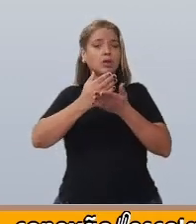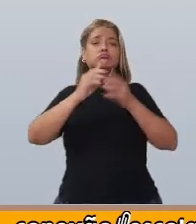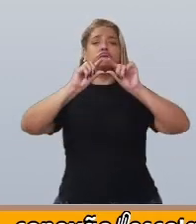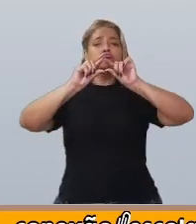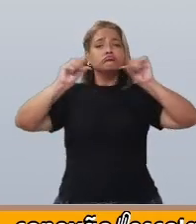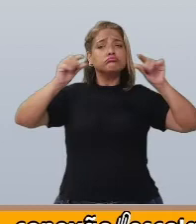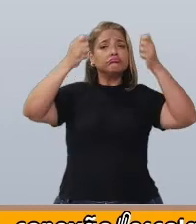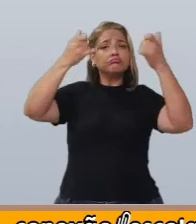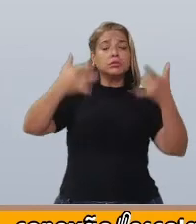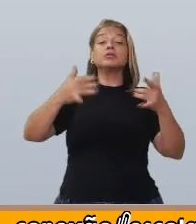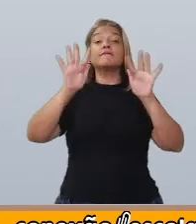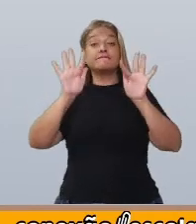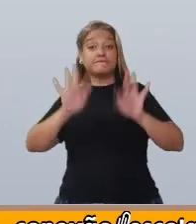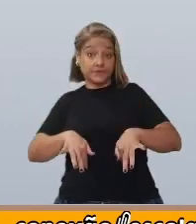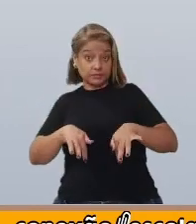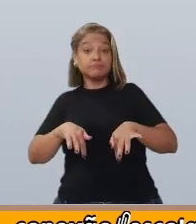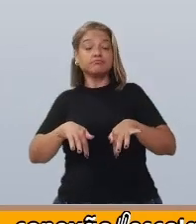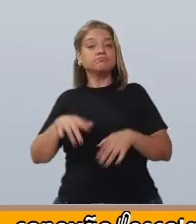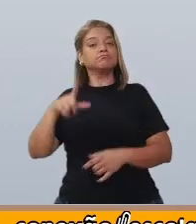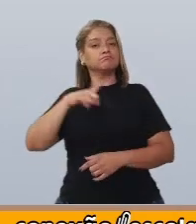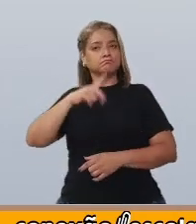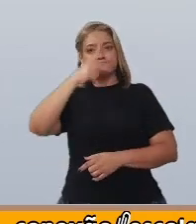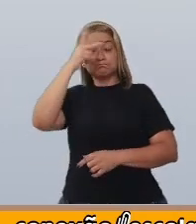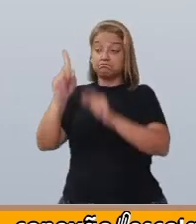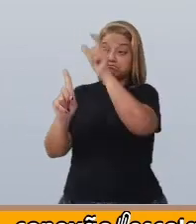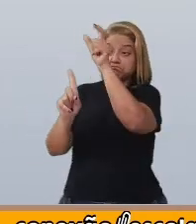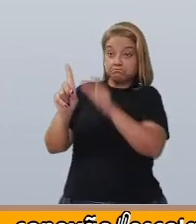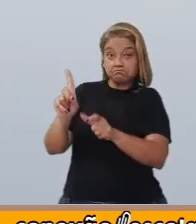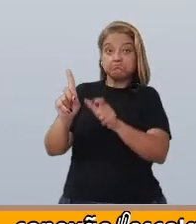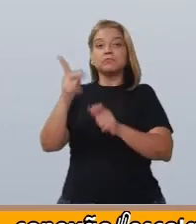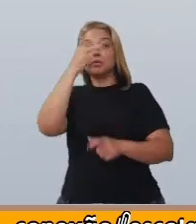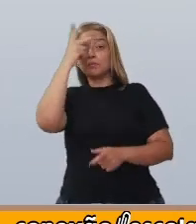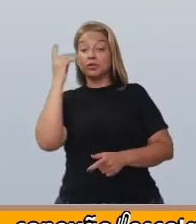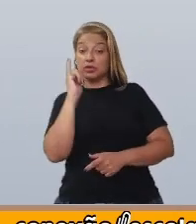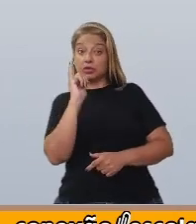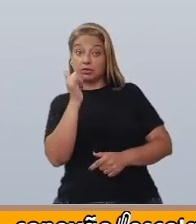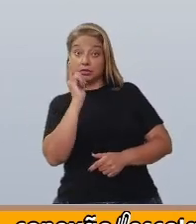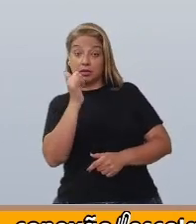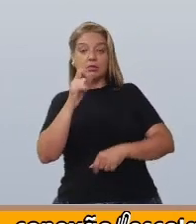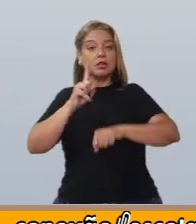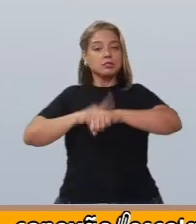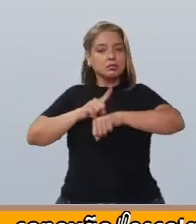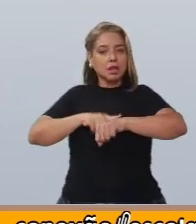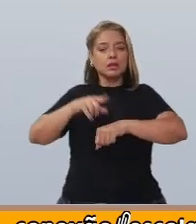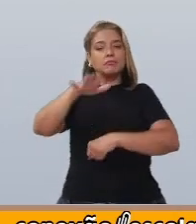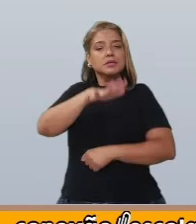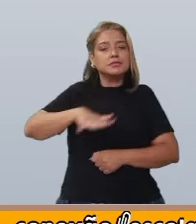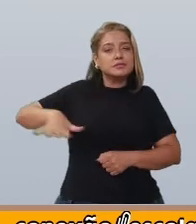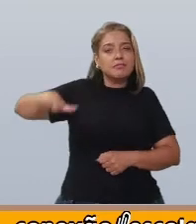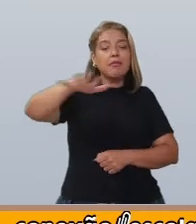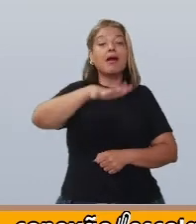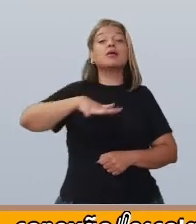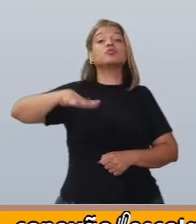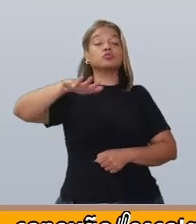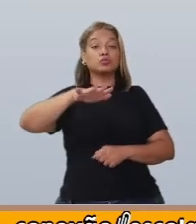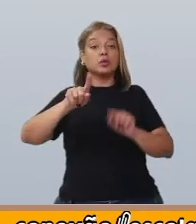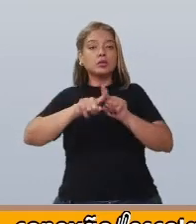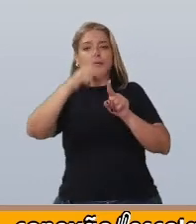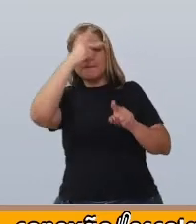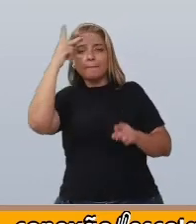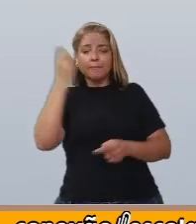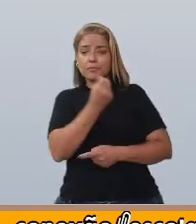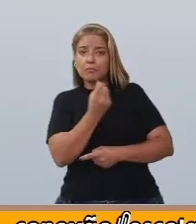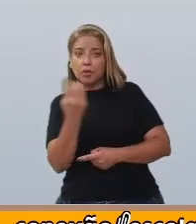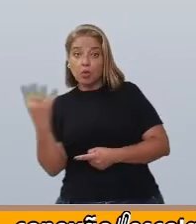e fim. Tem personagem, narrador, tempo, espaço, enredo e